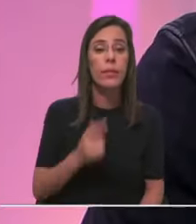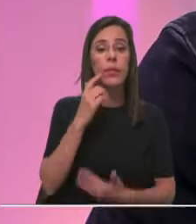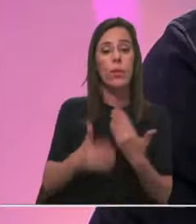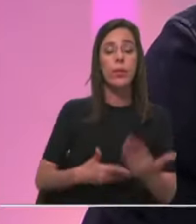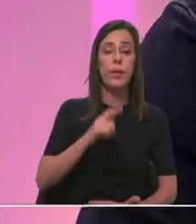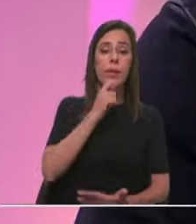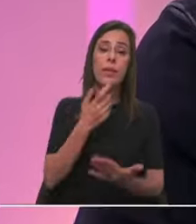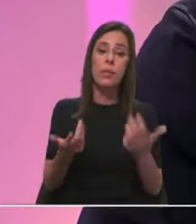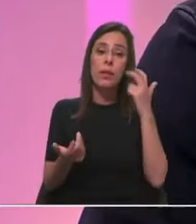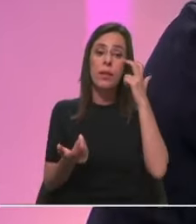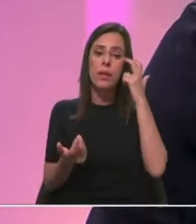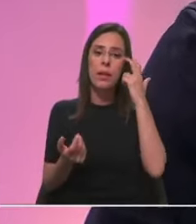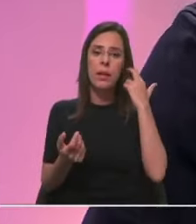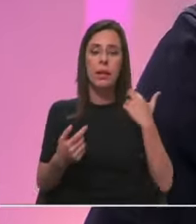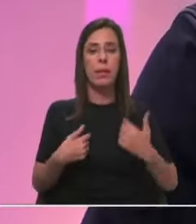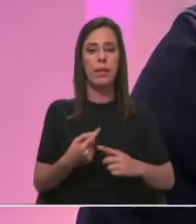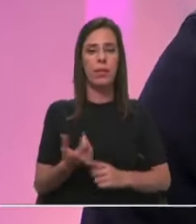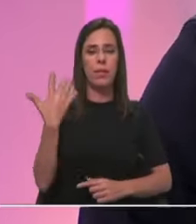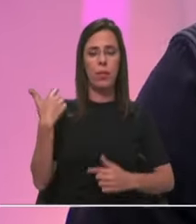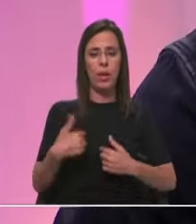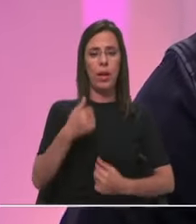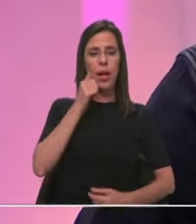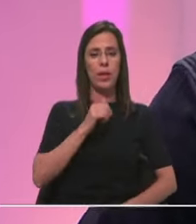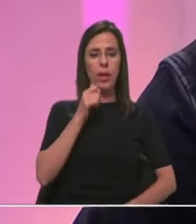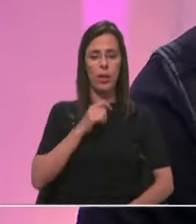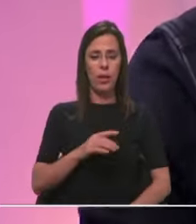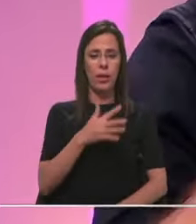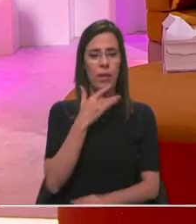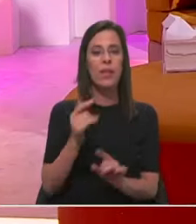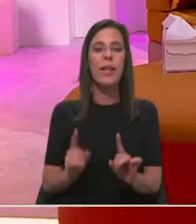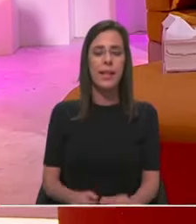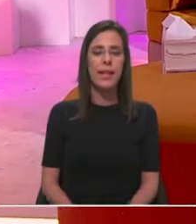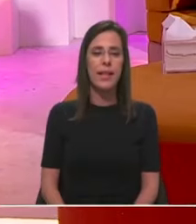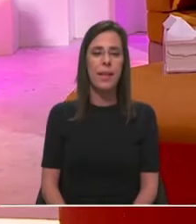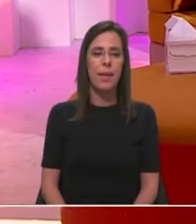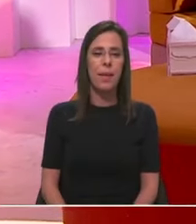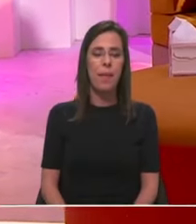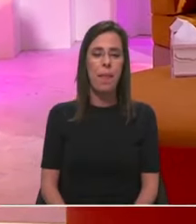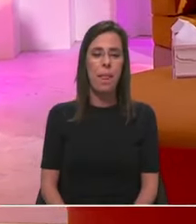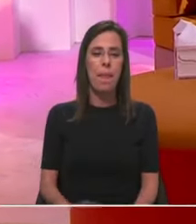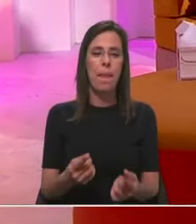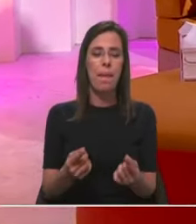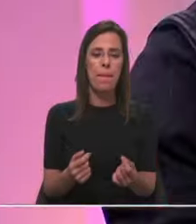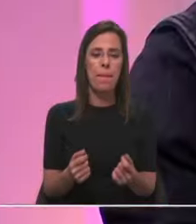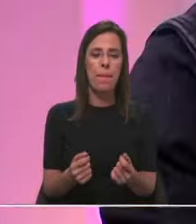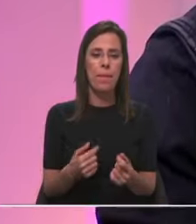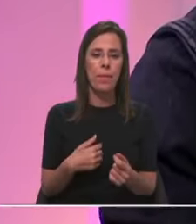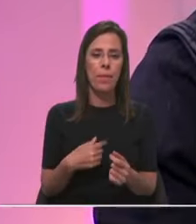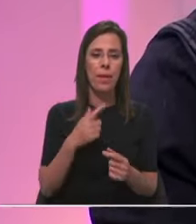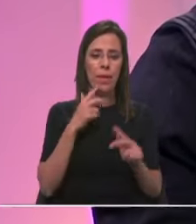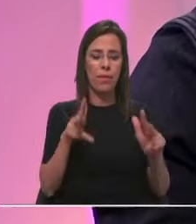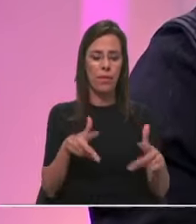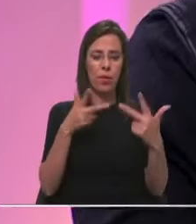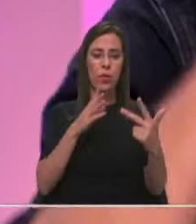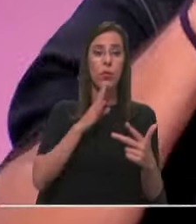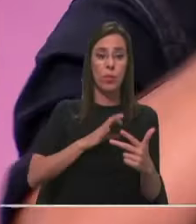Continuará a ser eu tenho há pouco tempo que nos Açores aconteceu-me uma coisa engraçada que apareceu-me um eu estava a fazer uma vídeochamada com